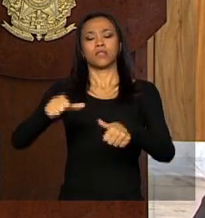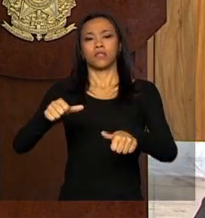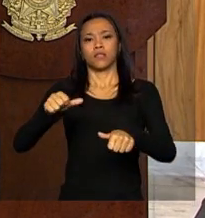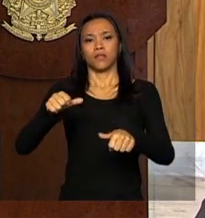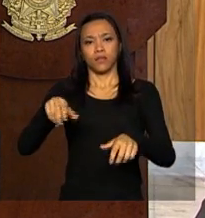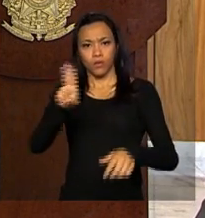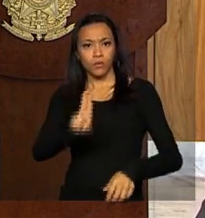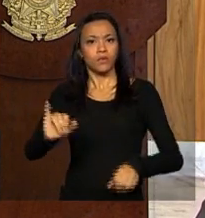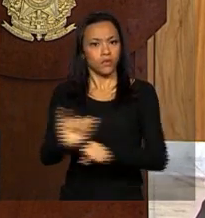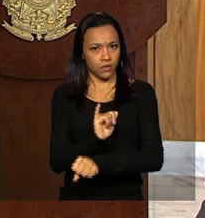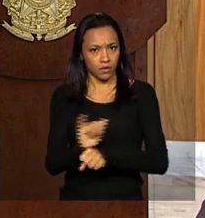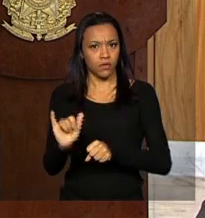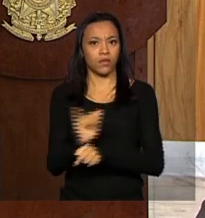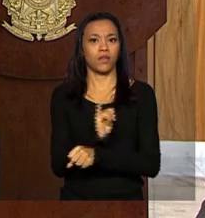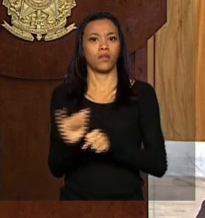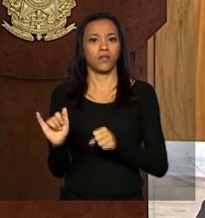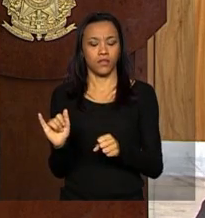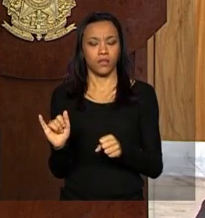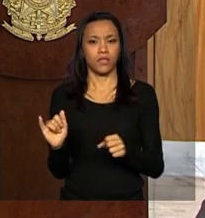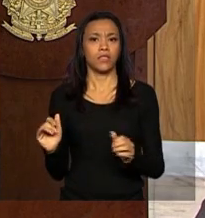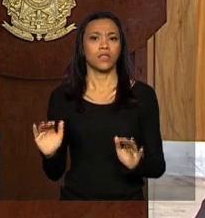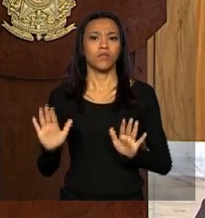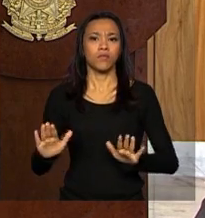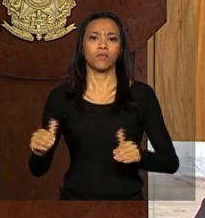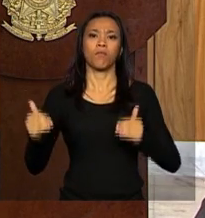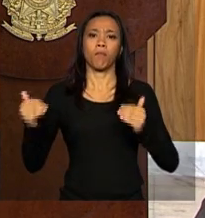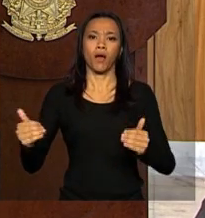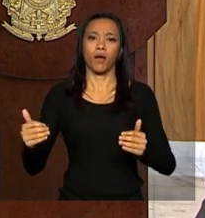estratégicas e avanços graduais,